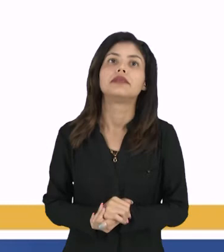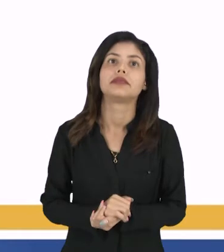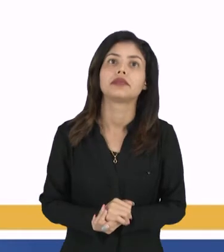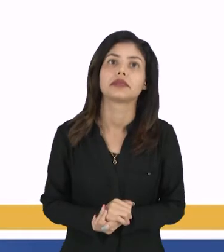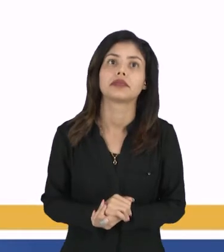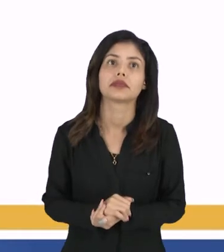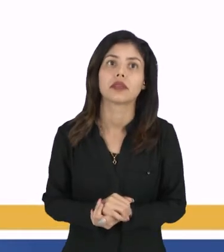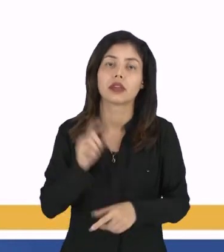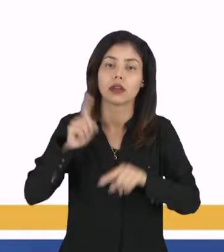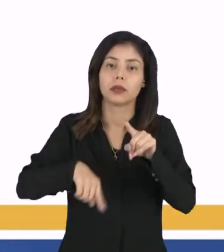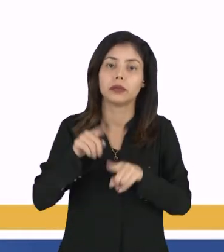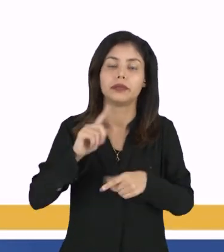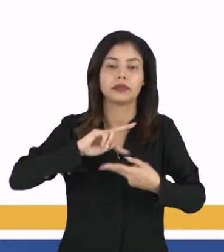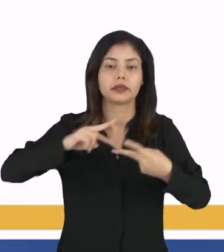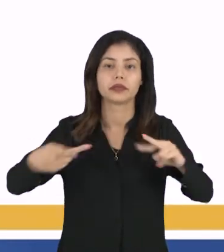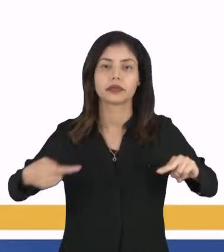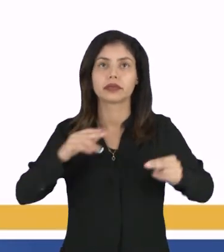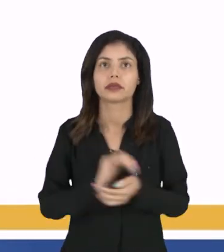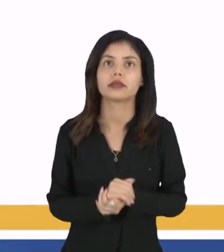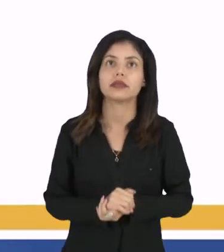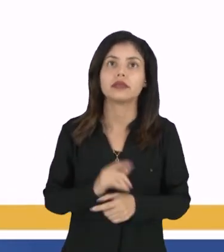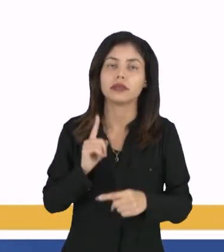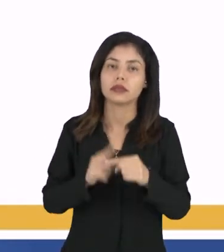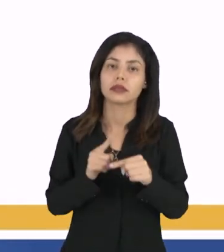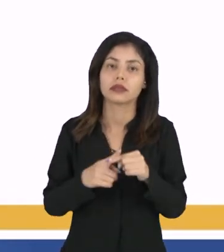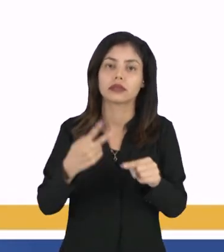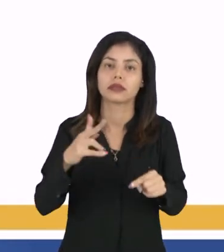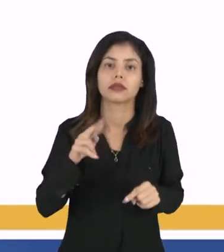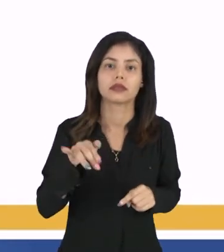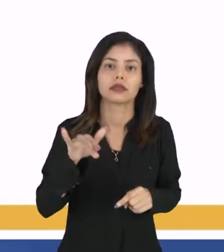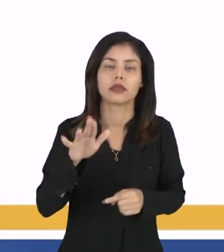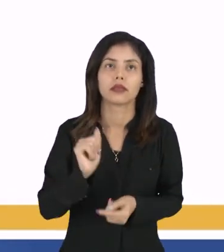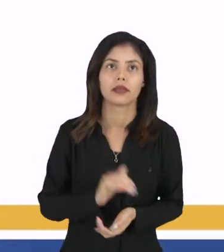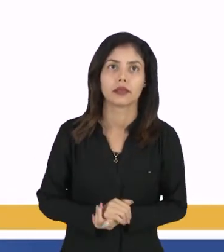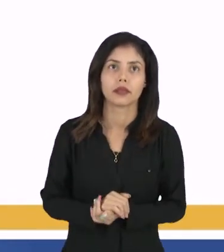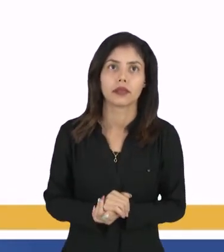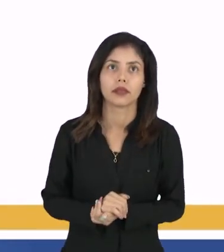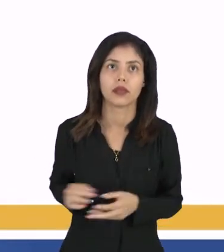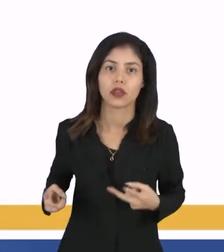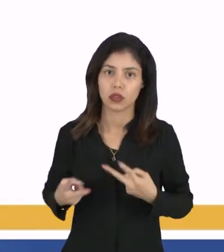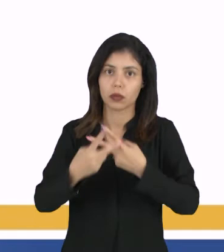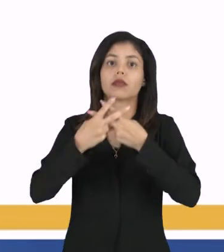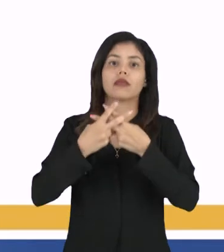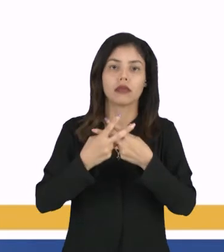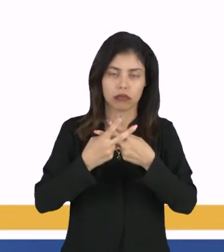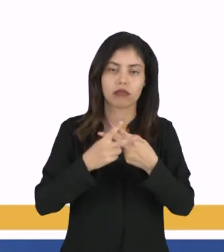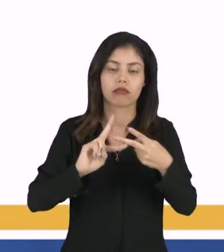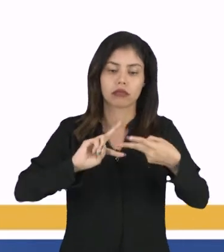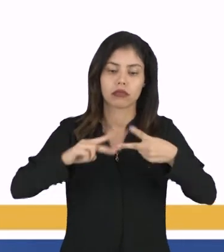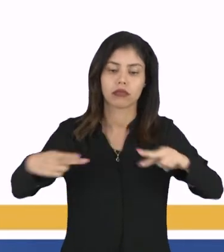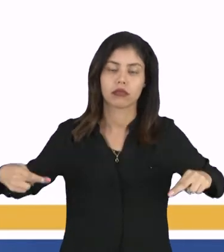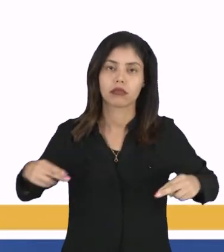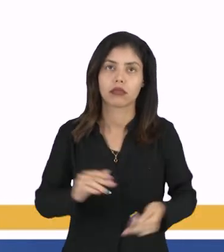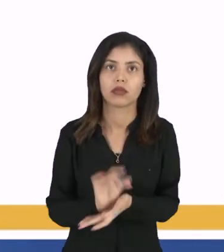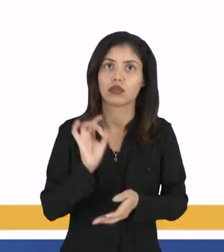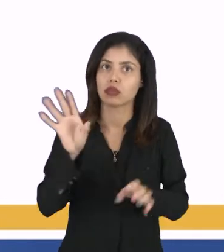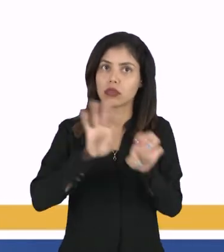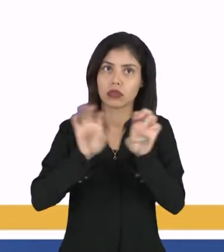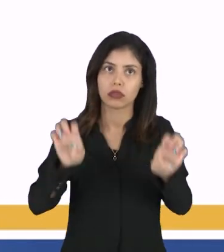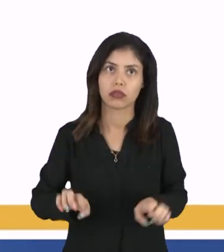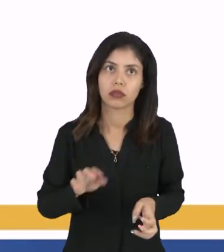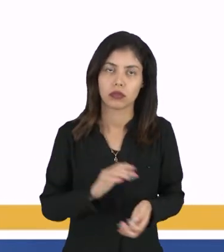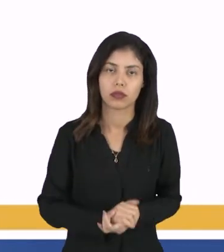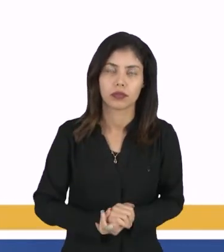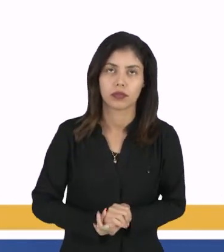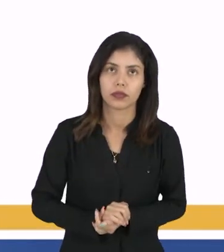vírus é material genético mais proteína. A proteína nada mais é do que ela vai proteger o material genético, tá? Então, essa é a estrutura básica de um